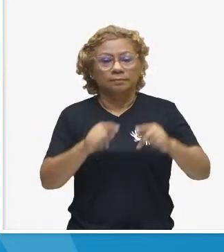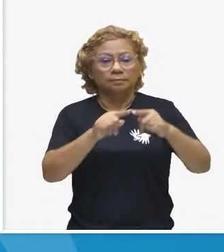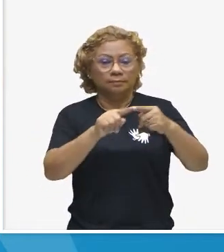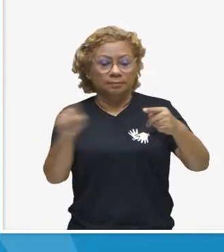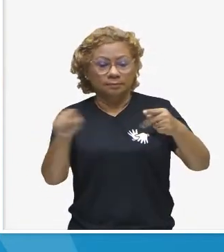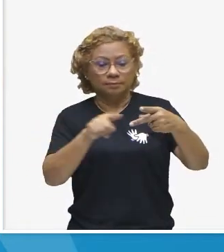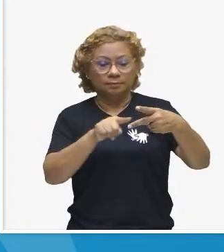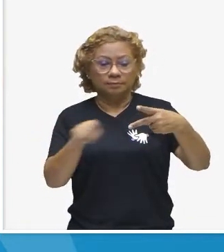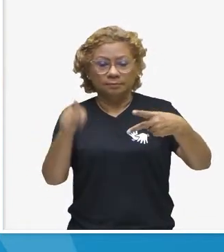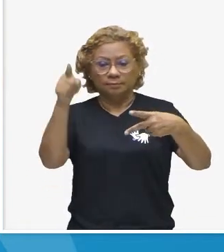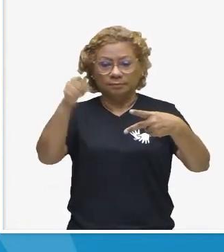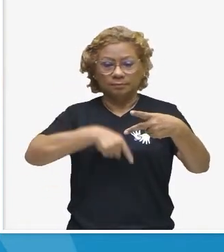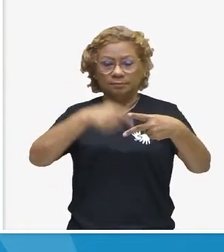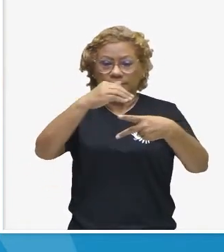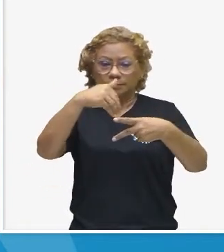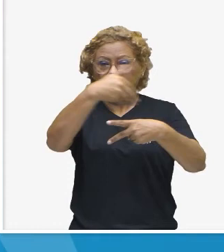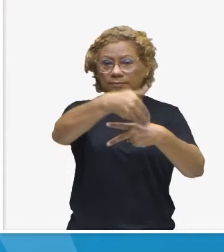direita.